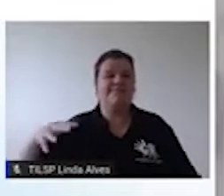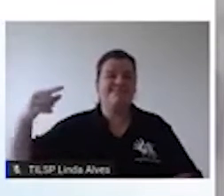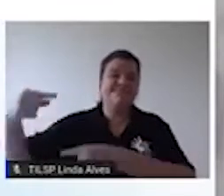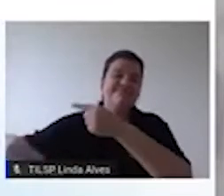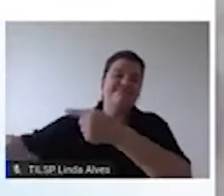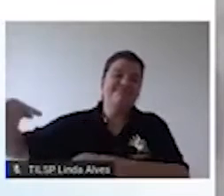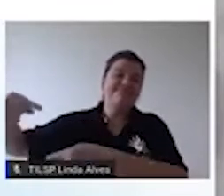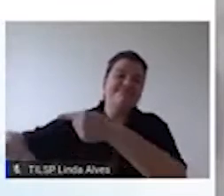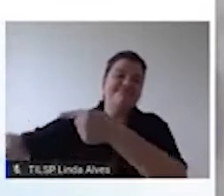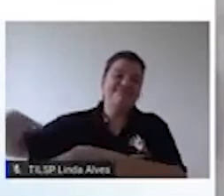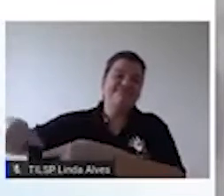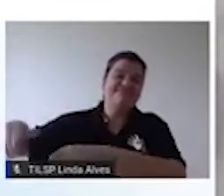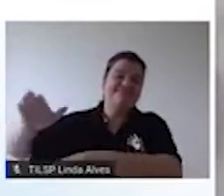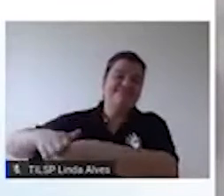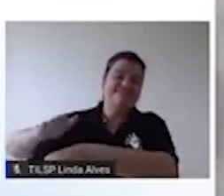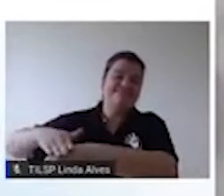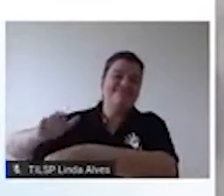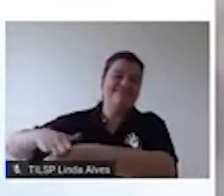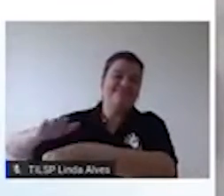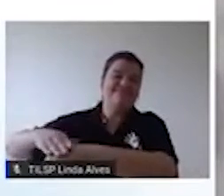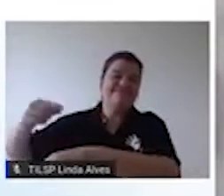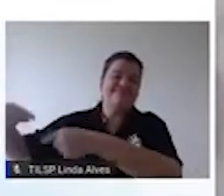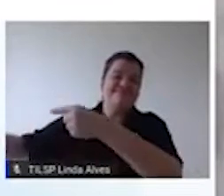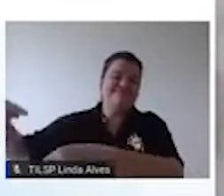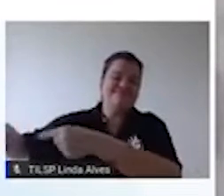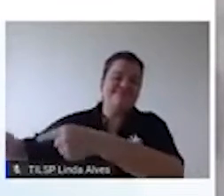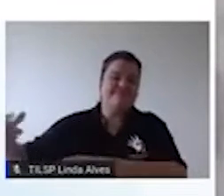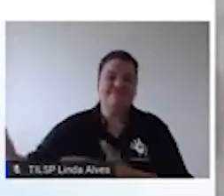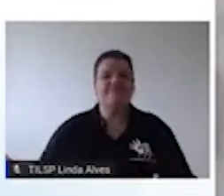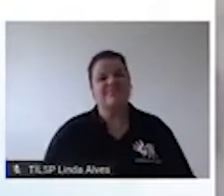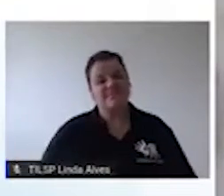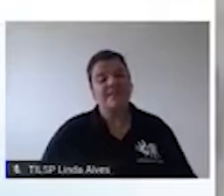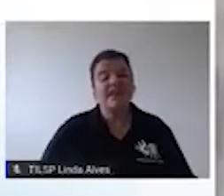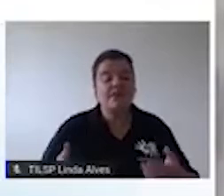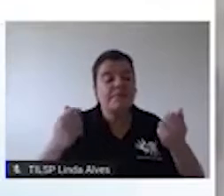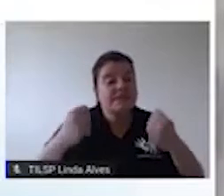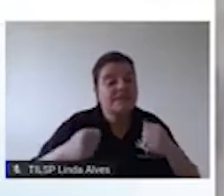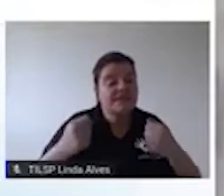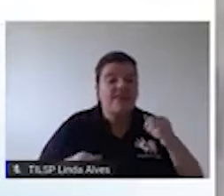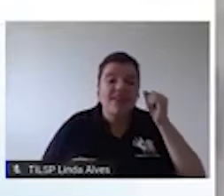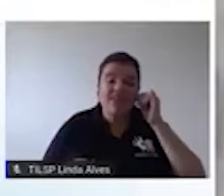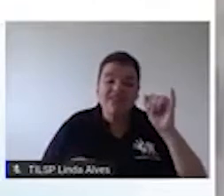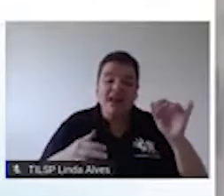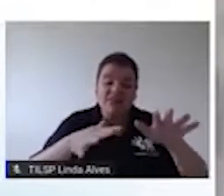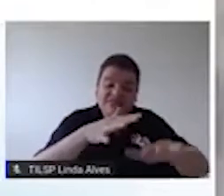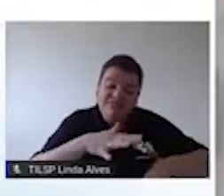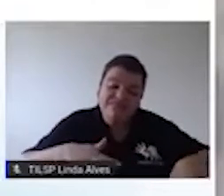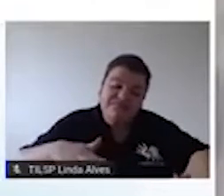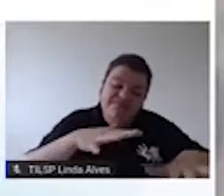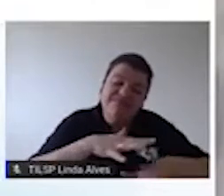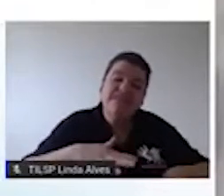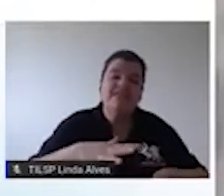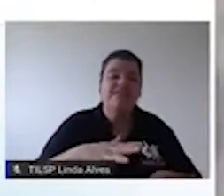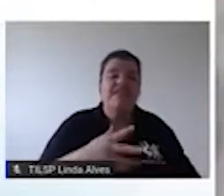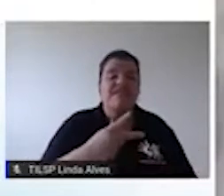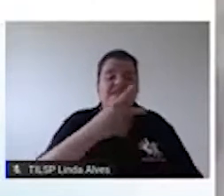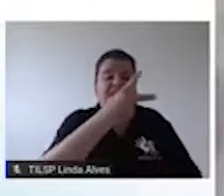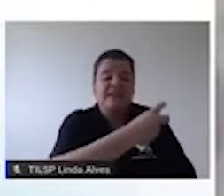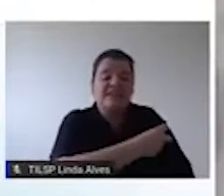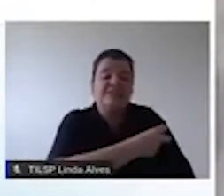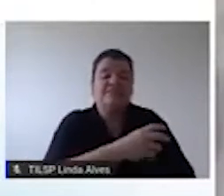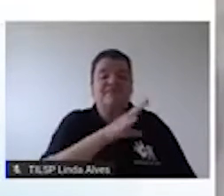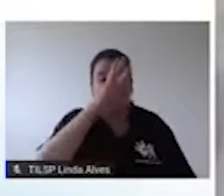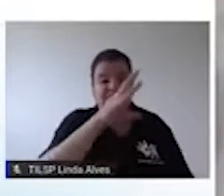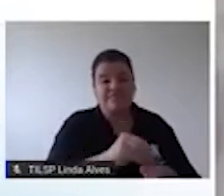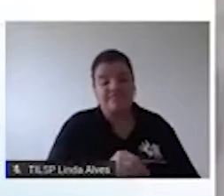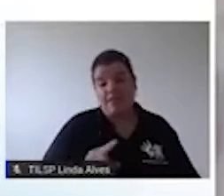que ensejou ele gostar da politização. Né? De modo que isso... Bom, e